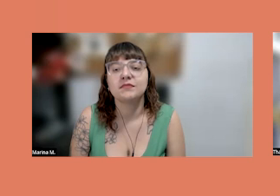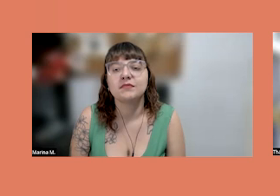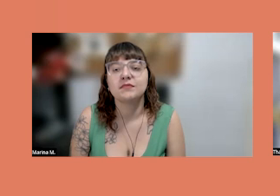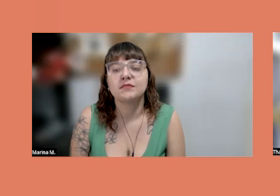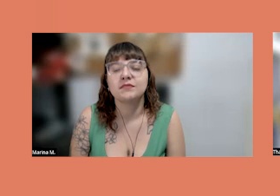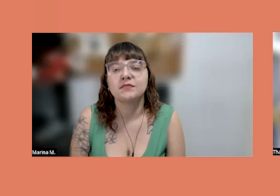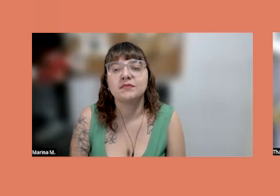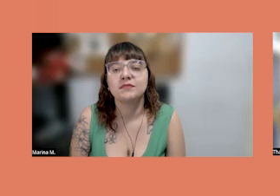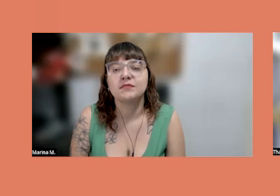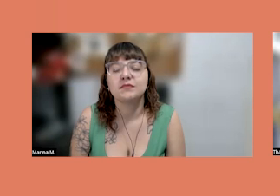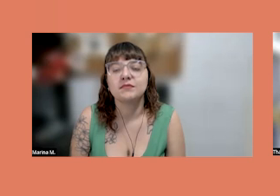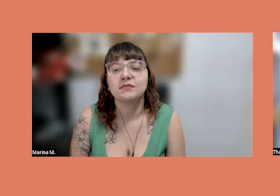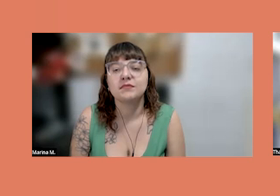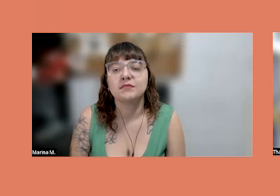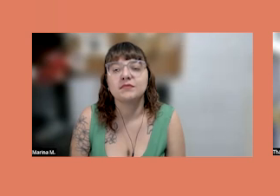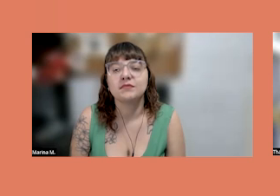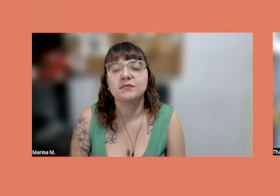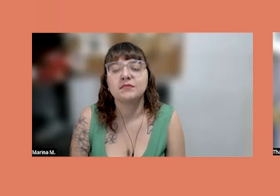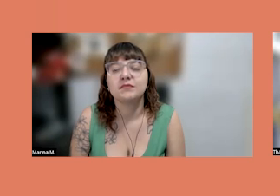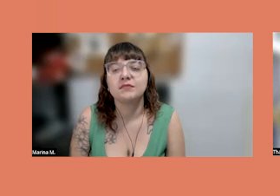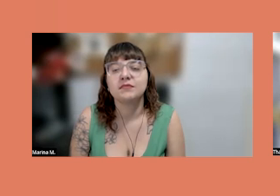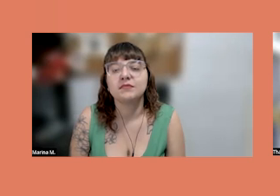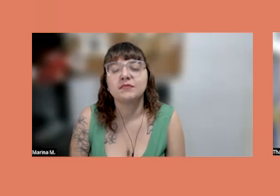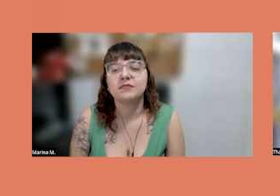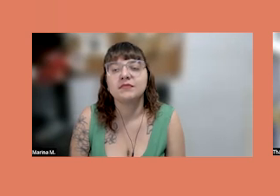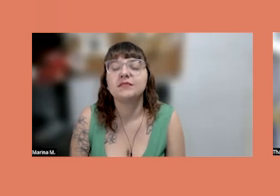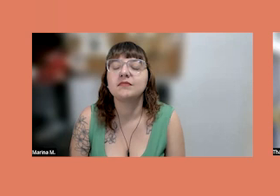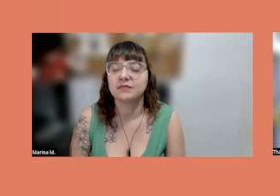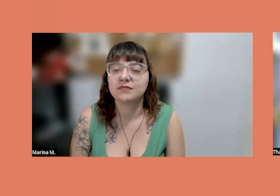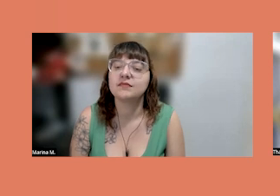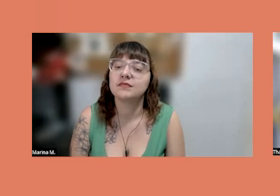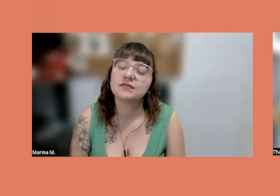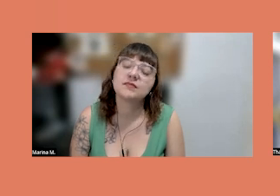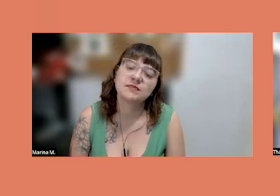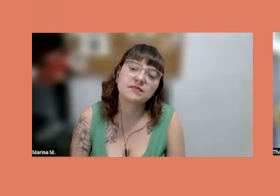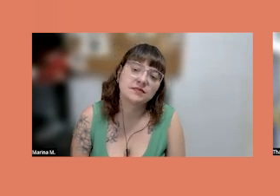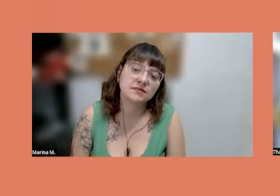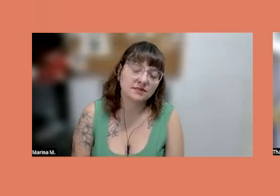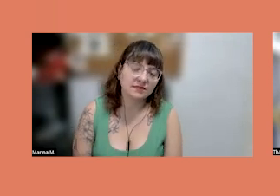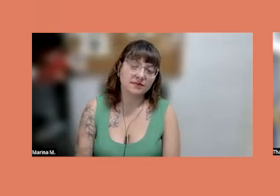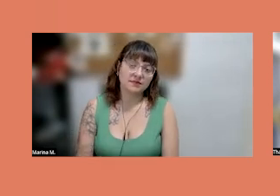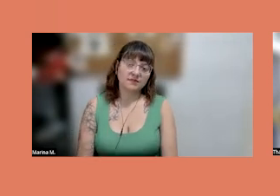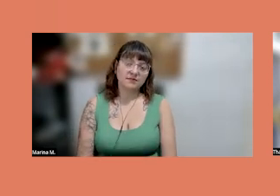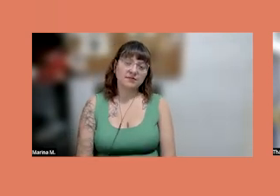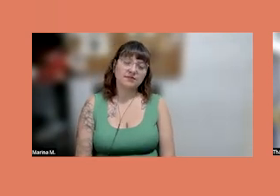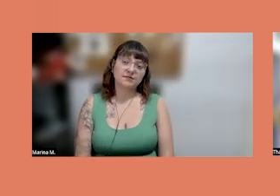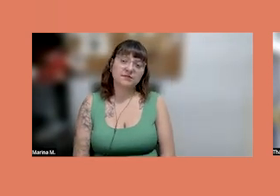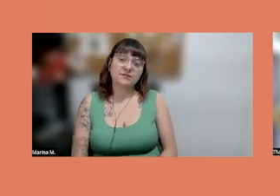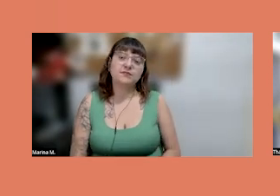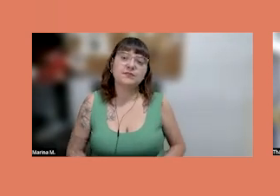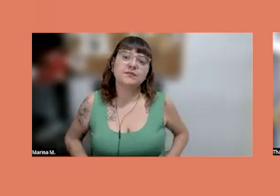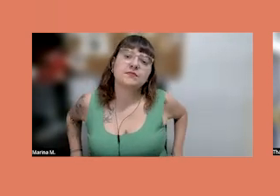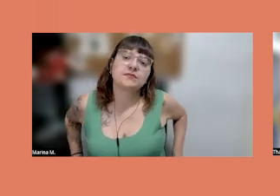informação geográfica que envolve muitas outras coisas, mas pode usar algumas ferramentas de um